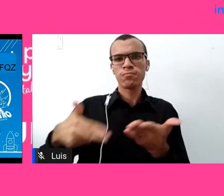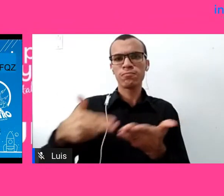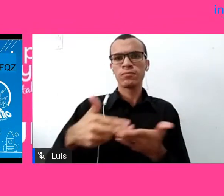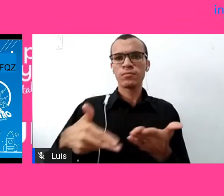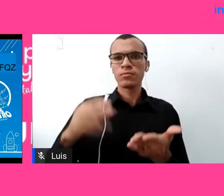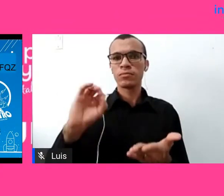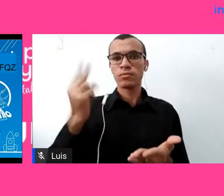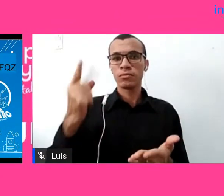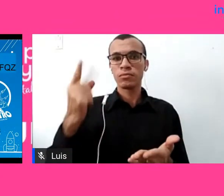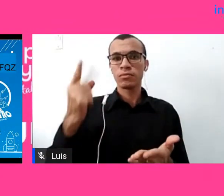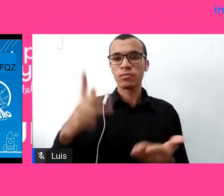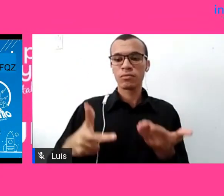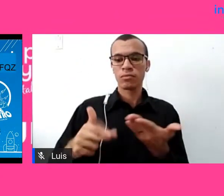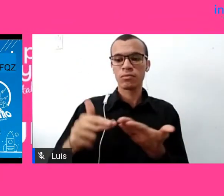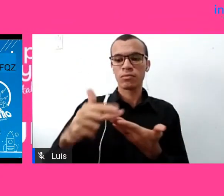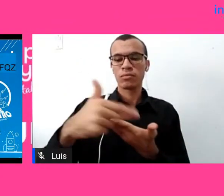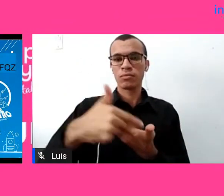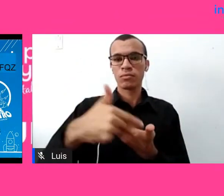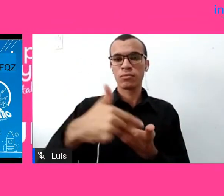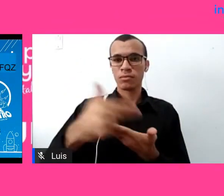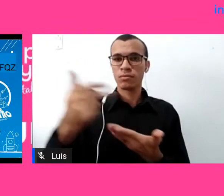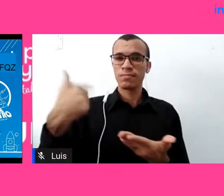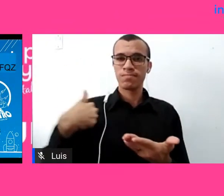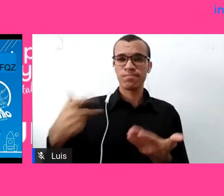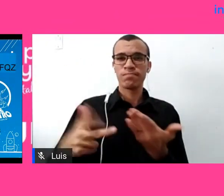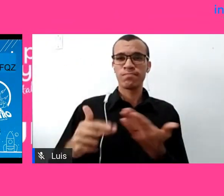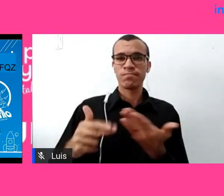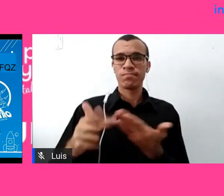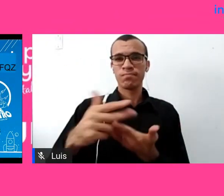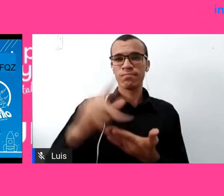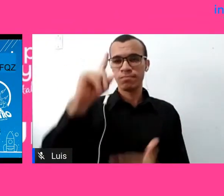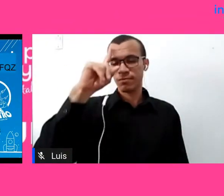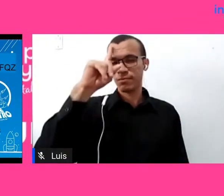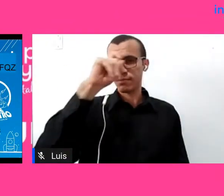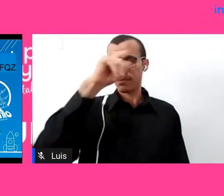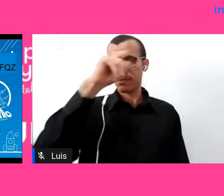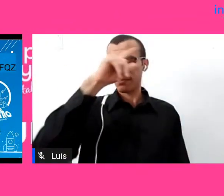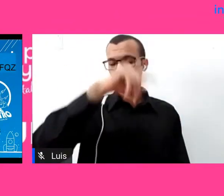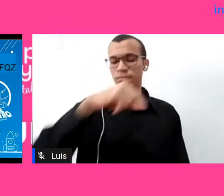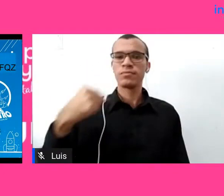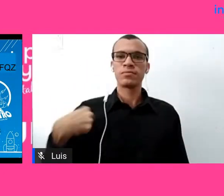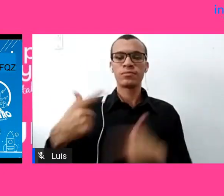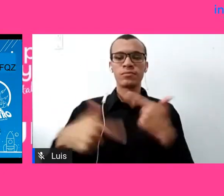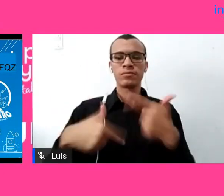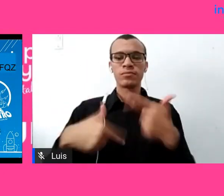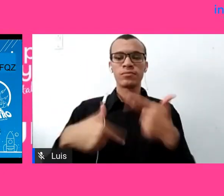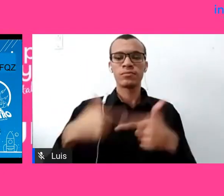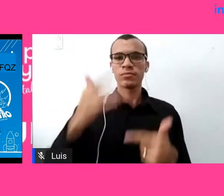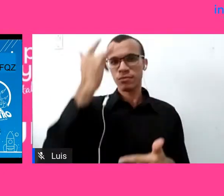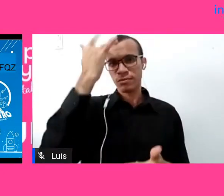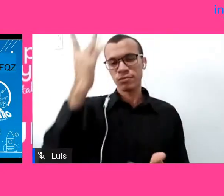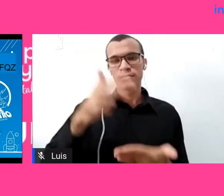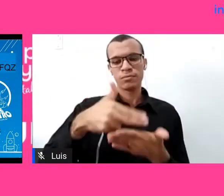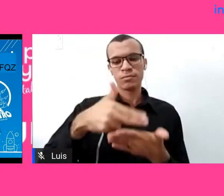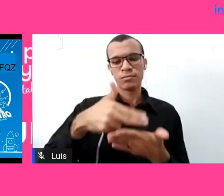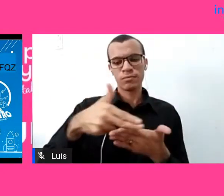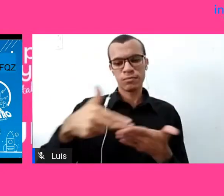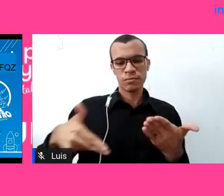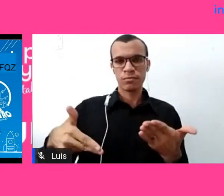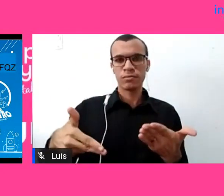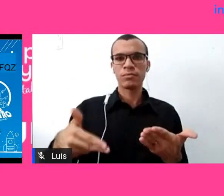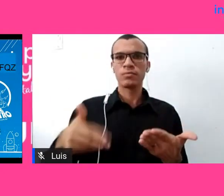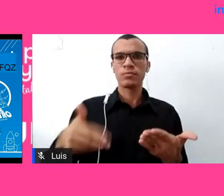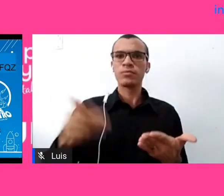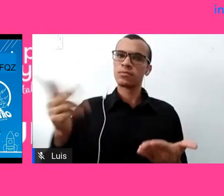tesoura. Eu tenho uma dificuldade em cortar com a tesoura, eu trabalho mais fácil com o estilete. Então, aí depende da